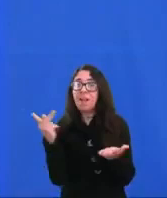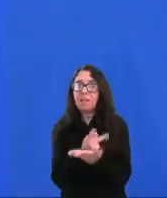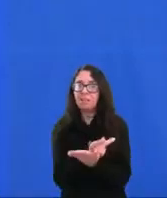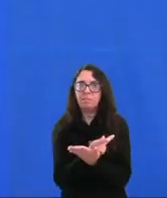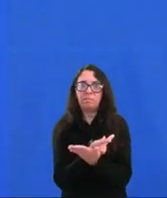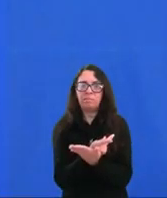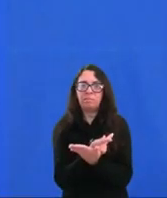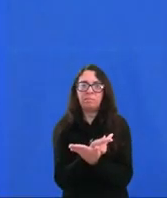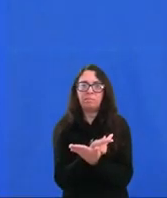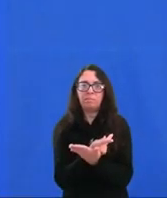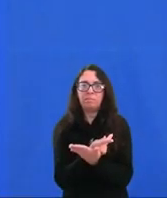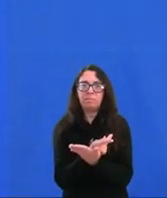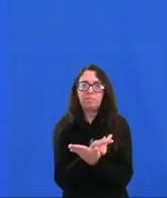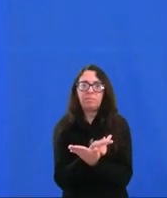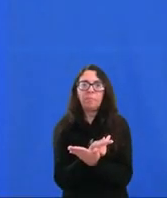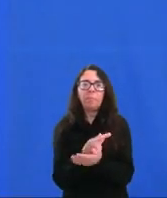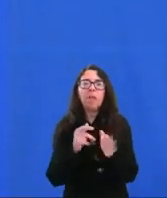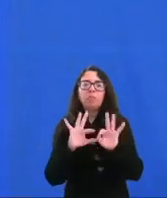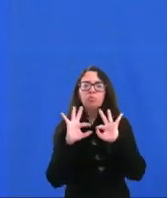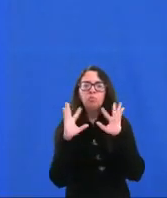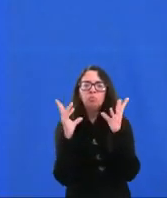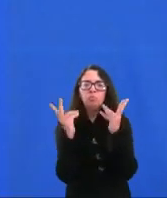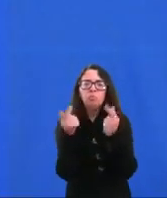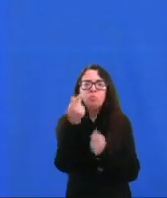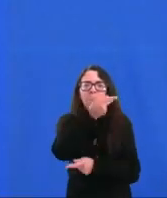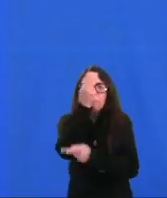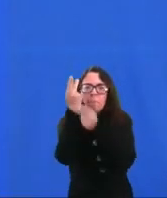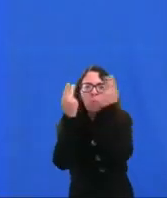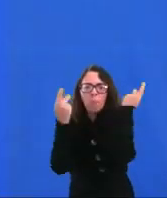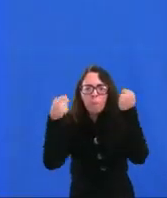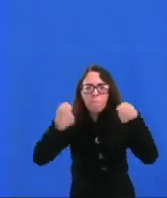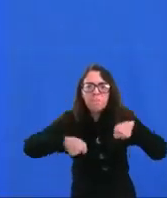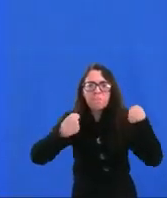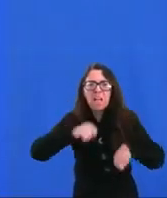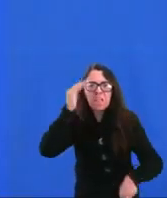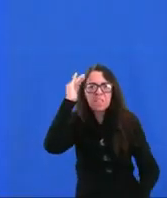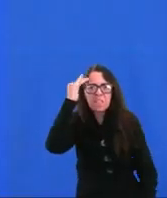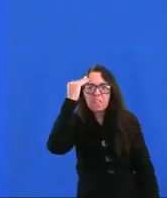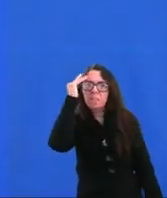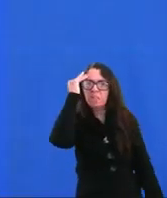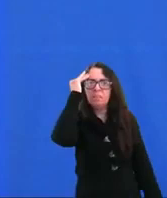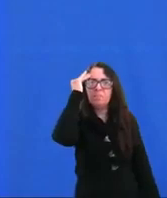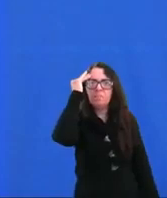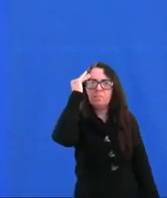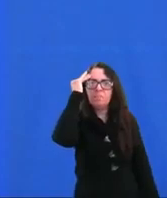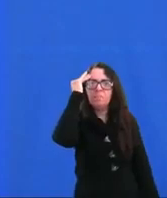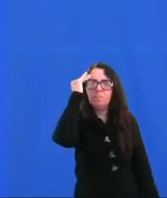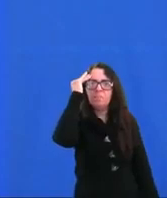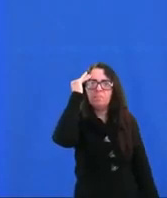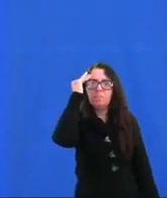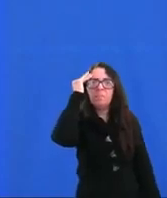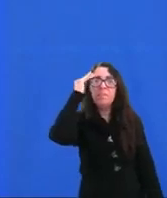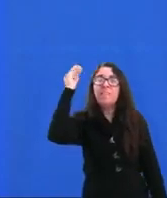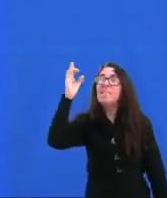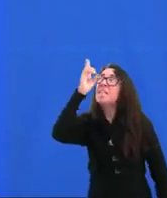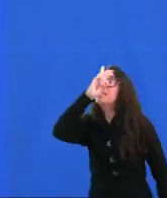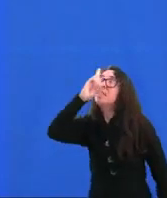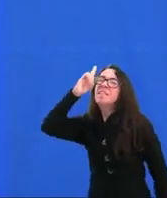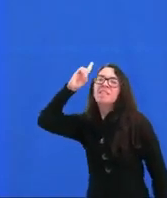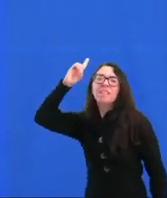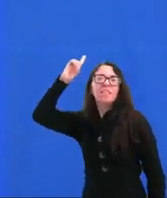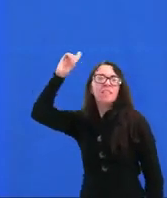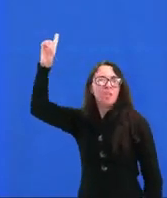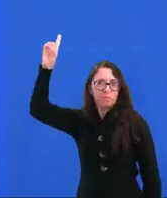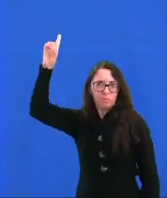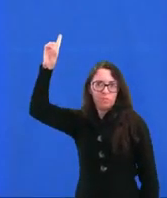Amados, no fundo, nós damos à inteligência humana e à habilidade muito mais